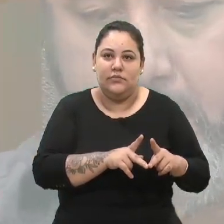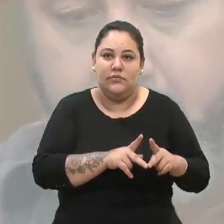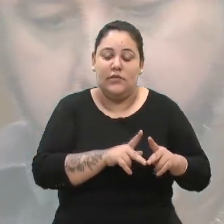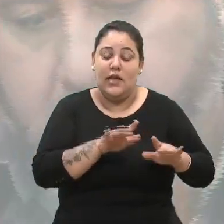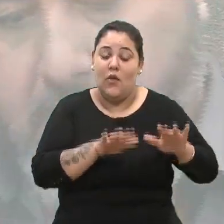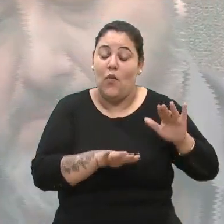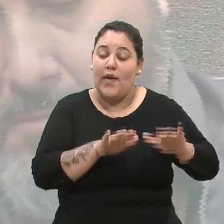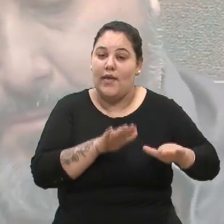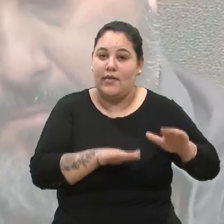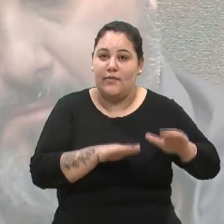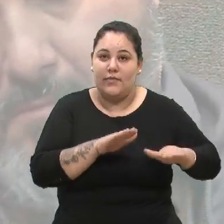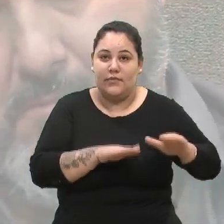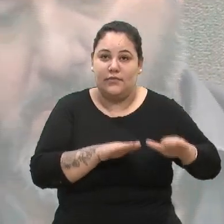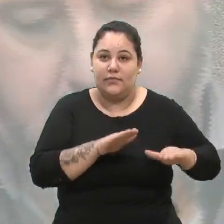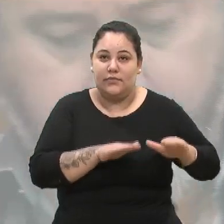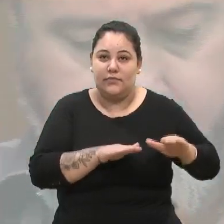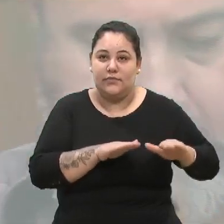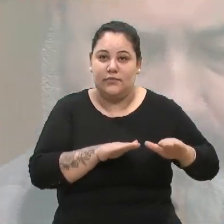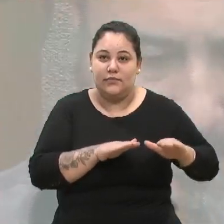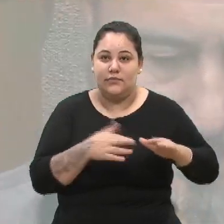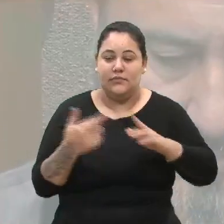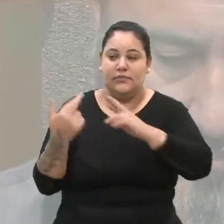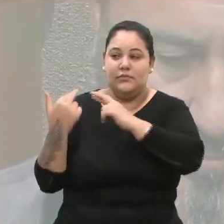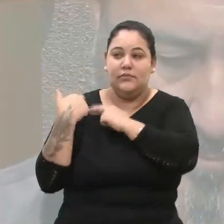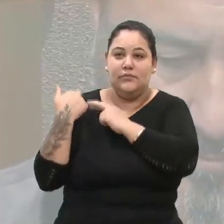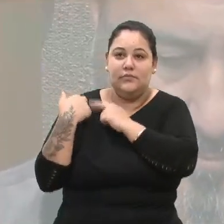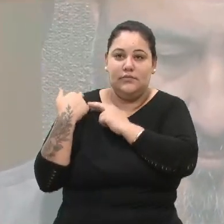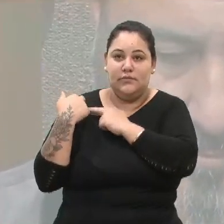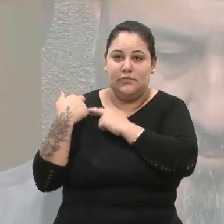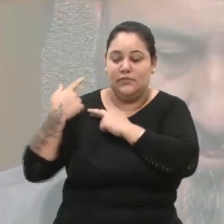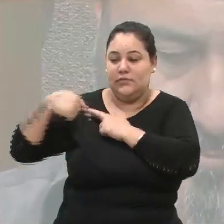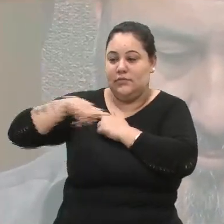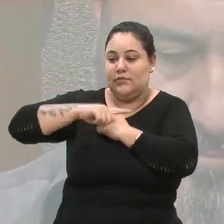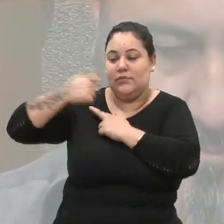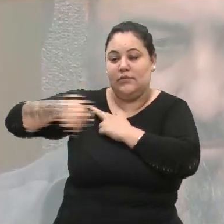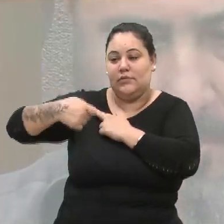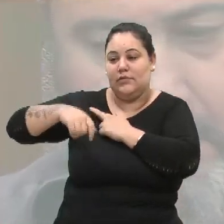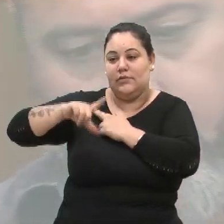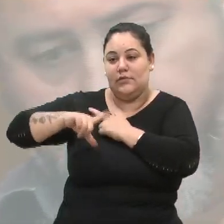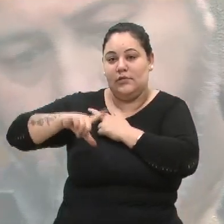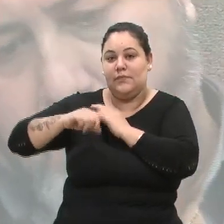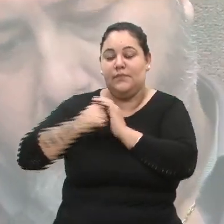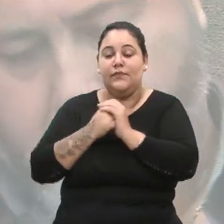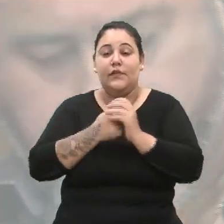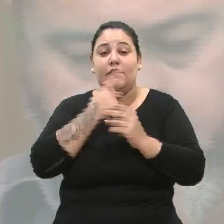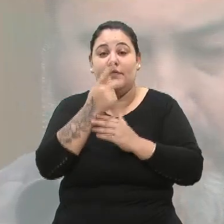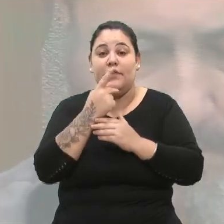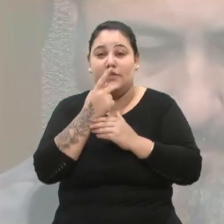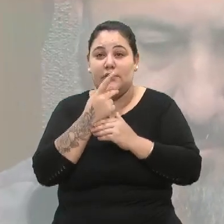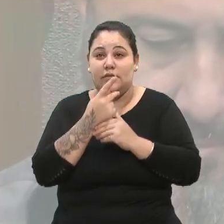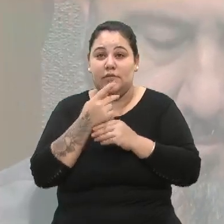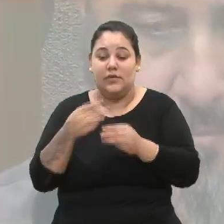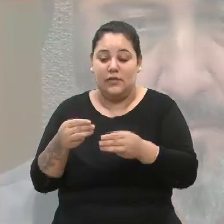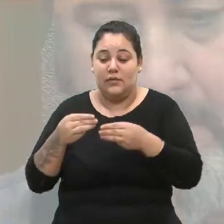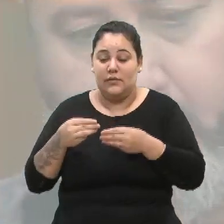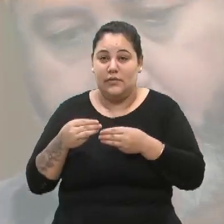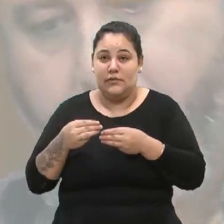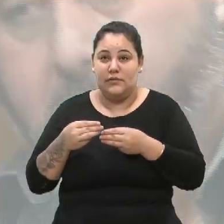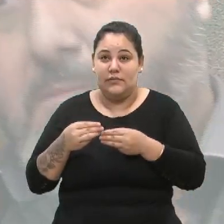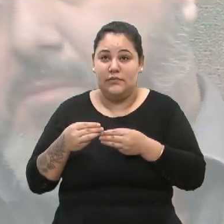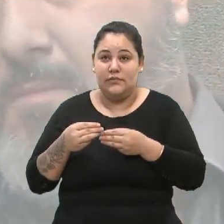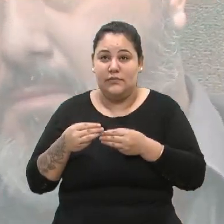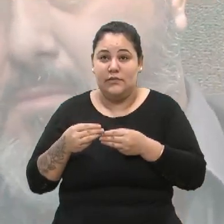equilíbrio e a equação e a responsabilidade que a gente precisa ter. E falando de emendas parlamentares, a gente